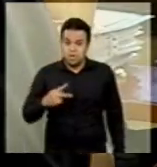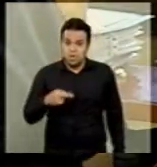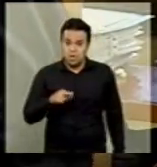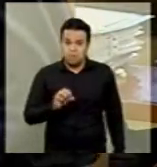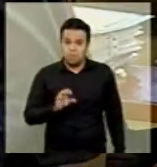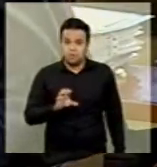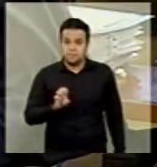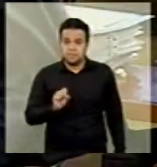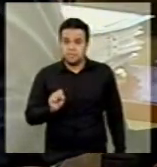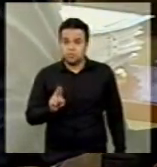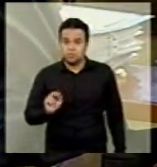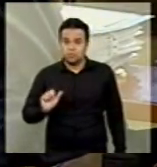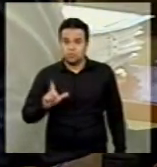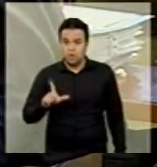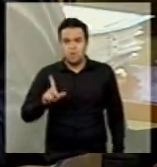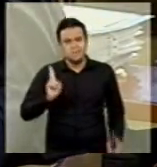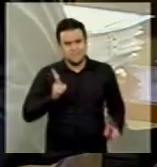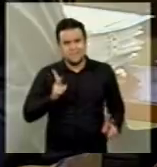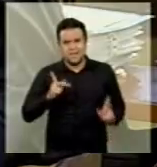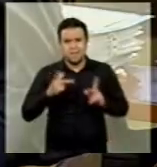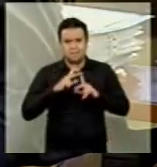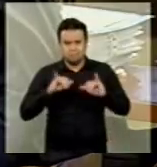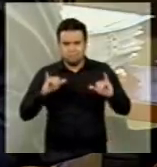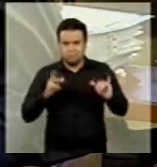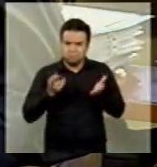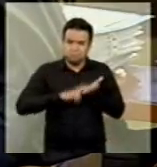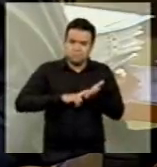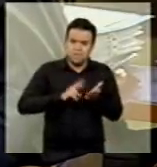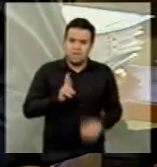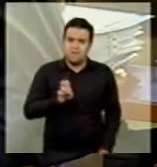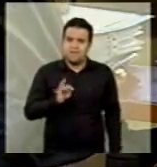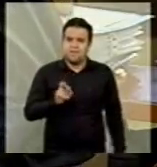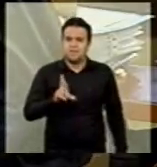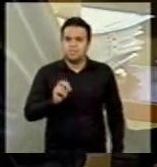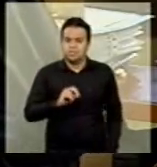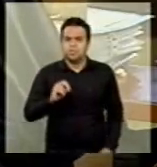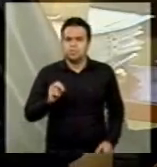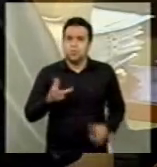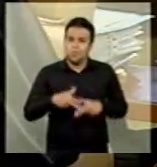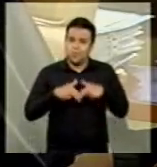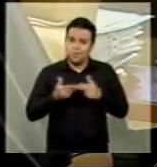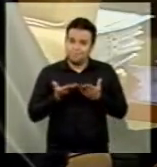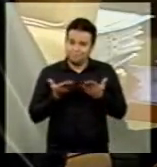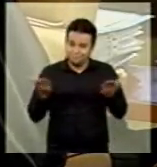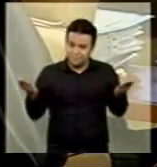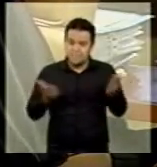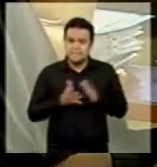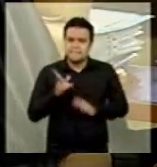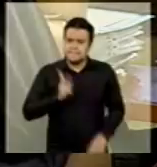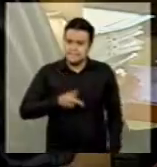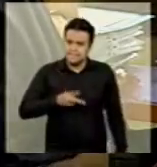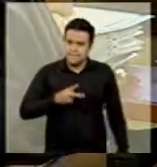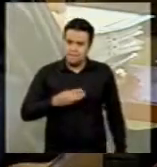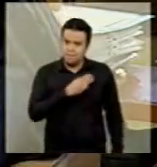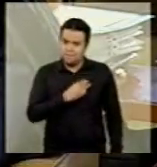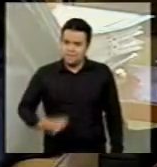processual. Eu sempre faço esse registro em homenagem aos colegas, sempre ministros desta